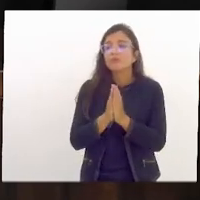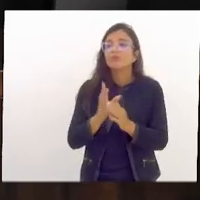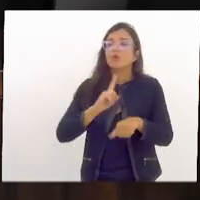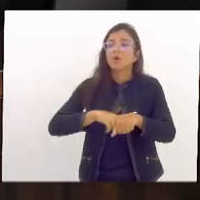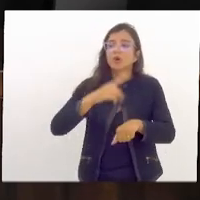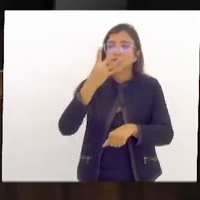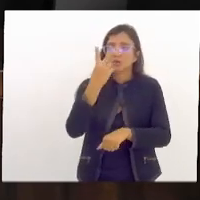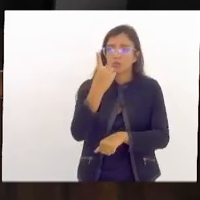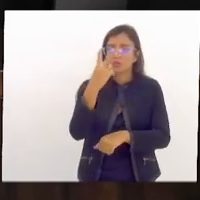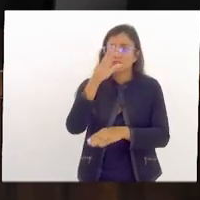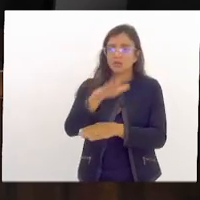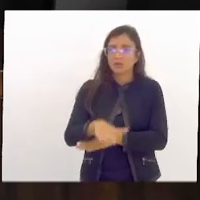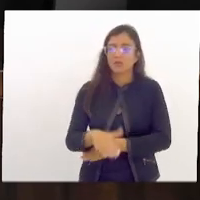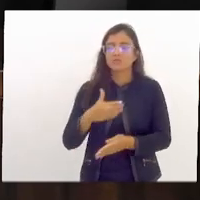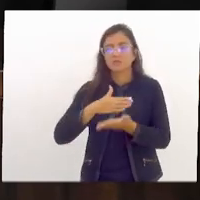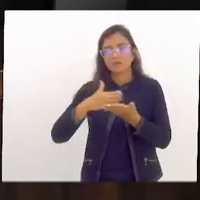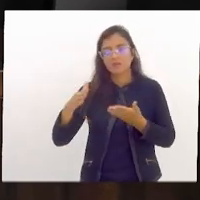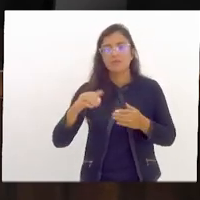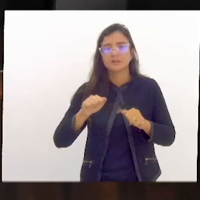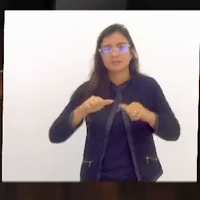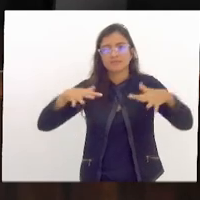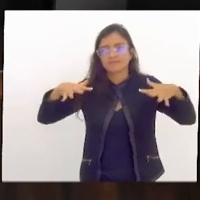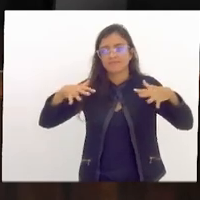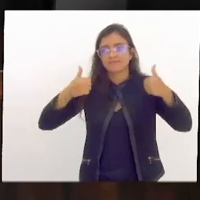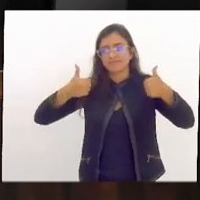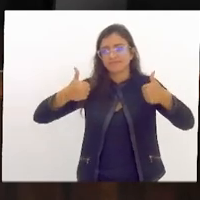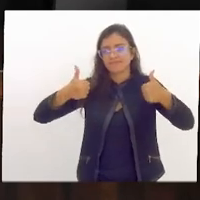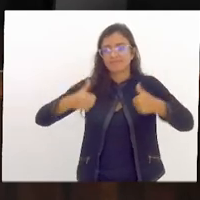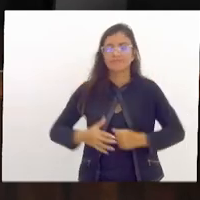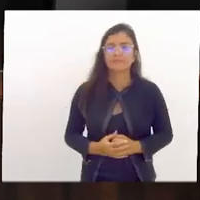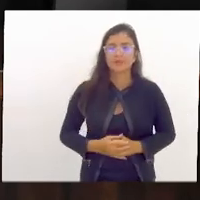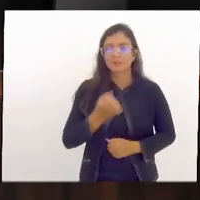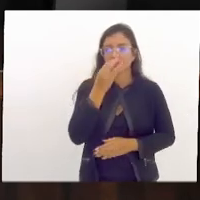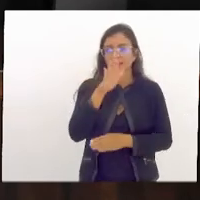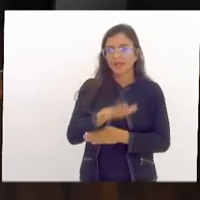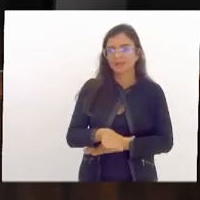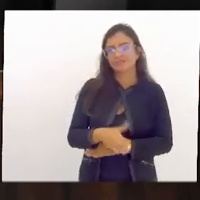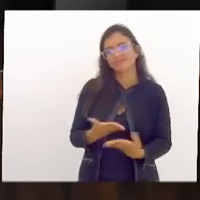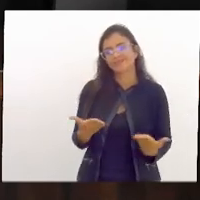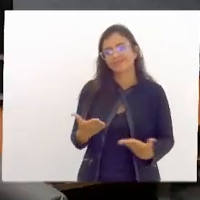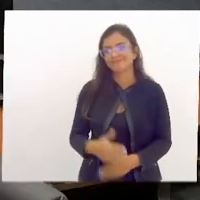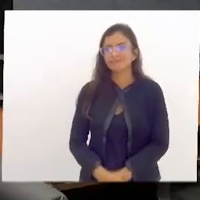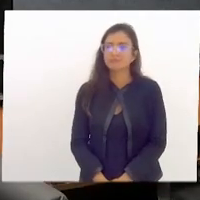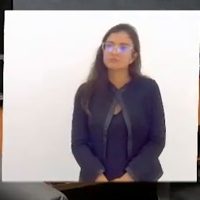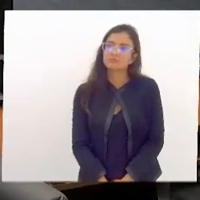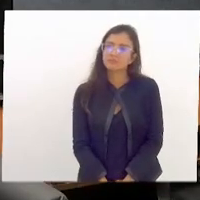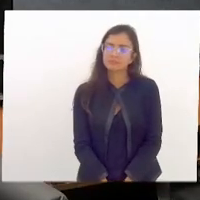para o início do expediente inicial. Boa tarde a todos e todas.